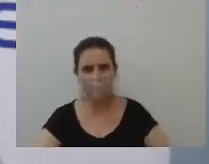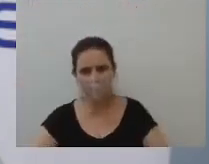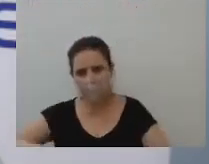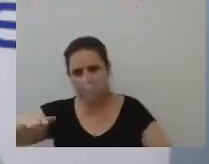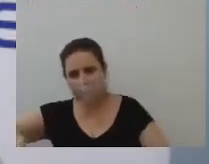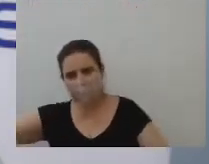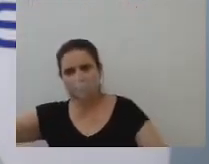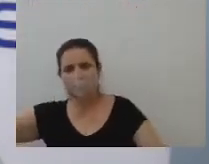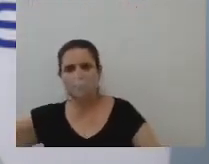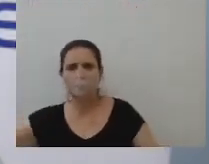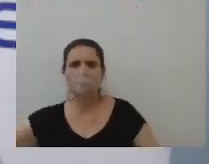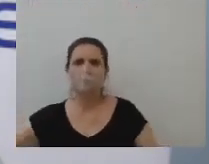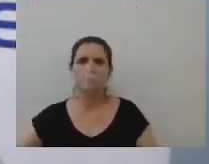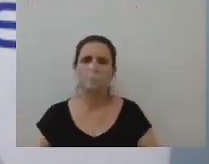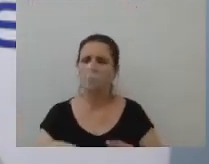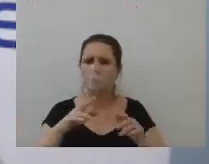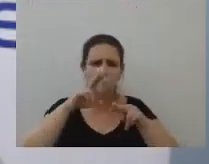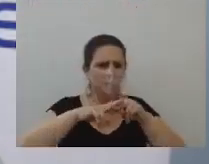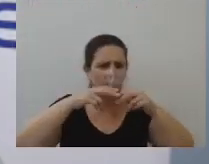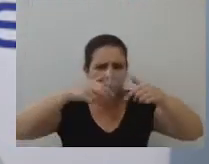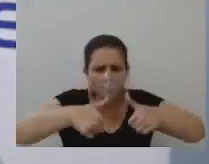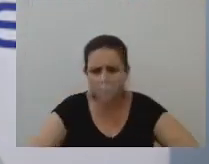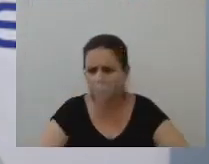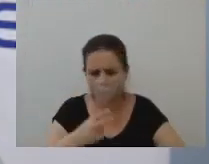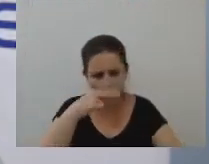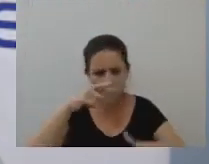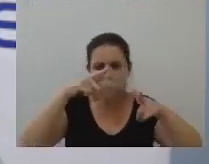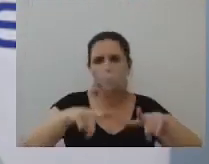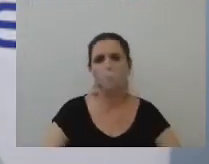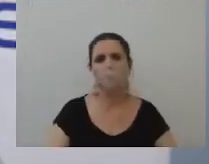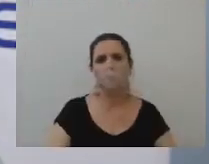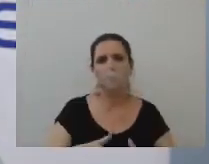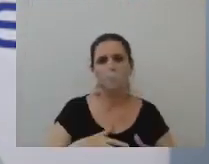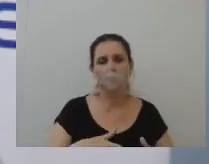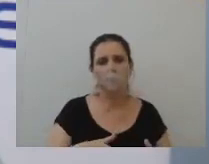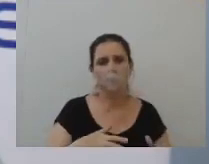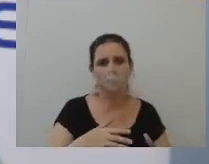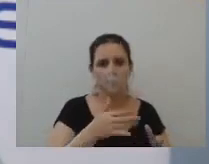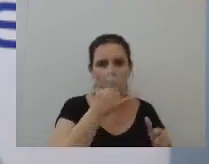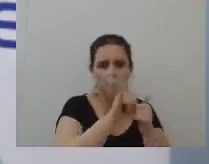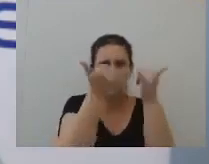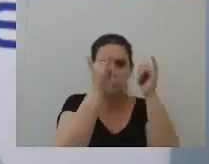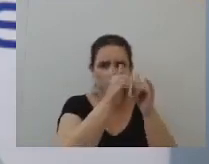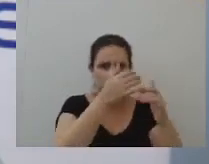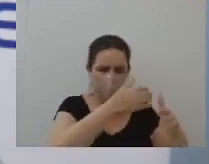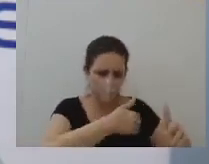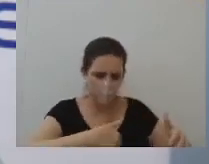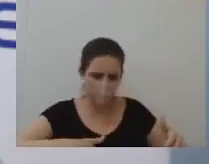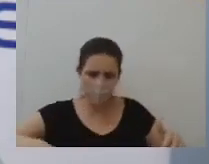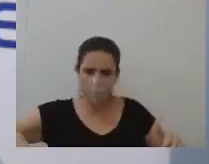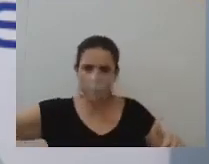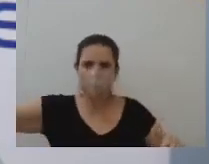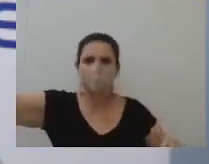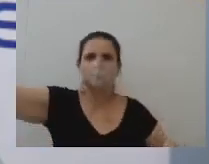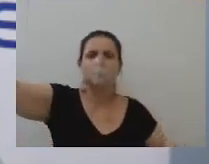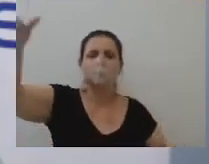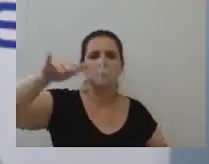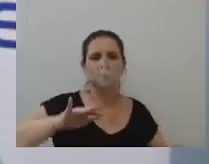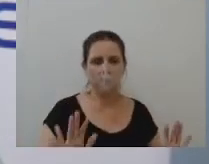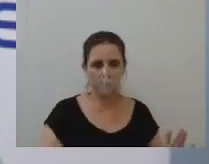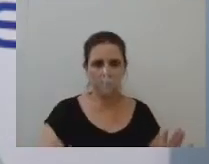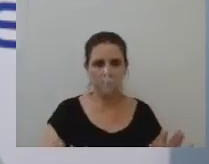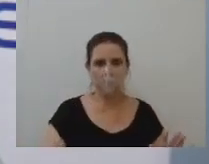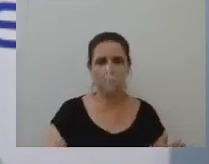senta exatamente onde você estava. Então a energia flui por você. Você não se propaga. Você é o papel